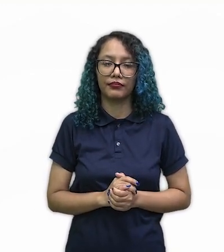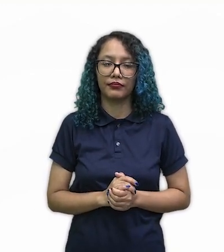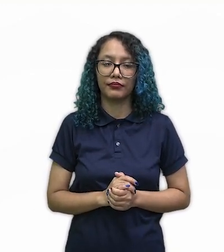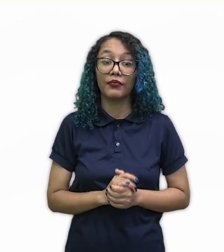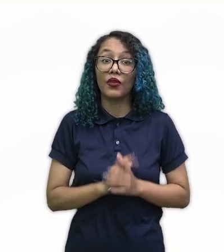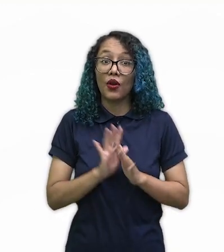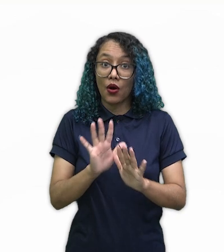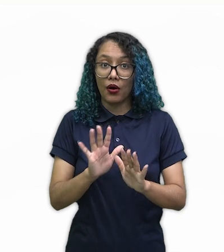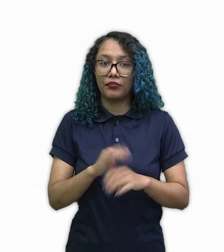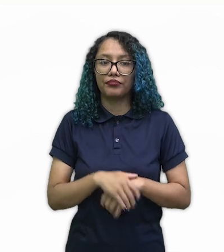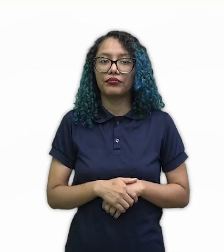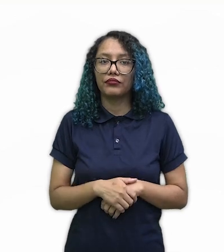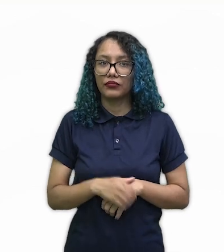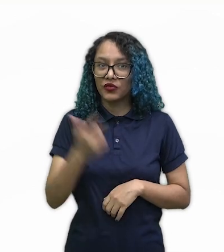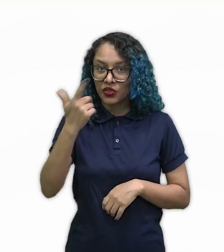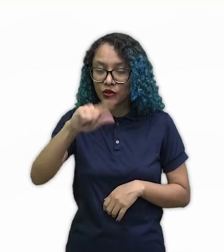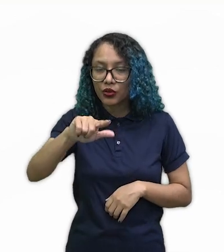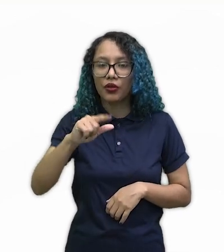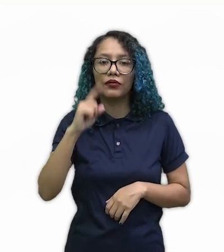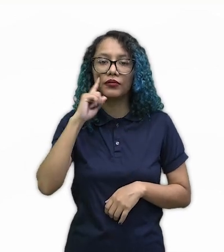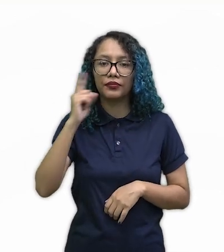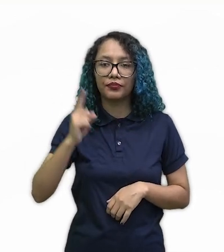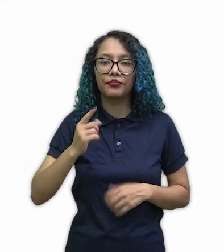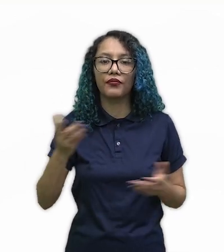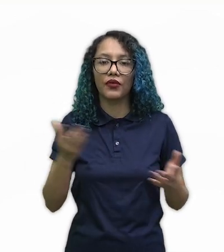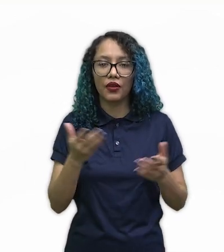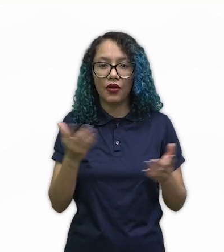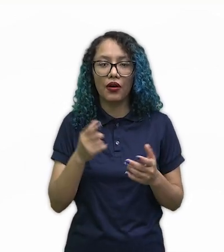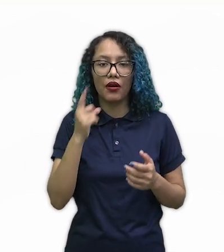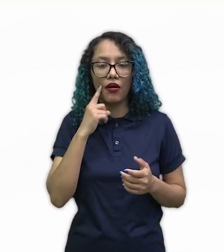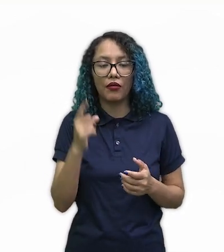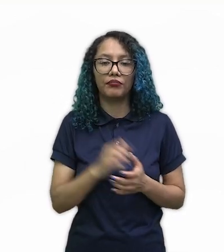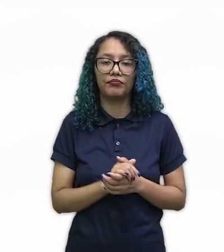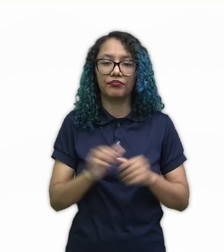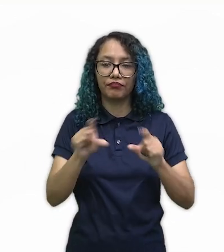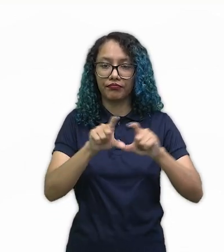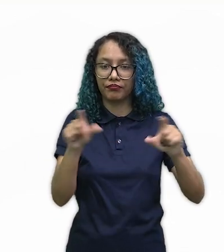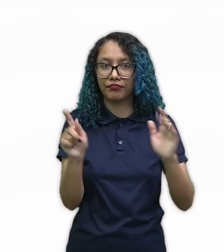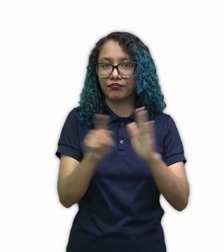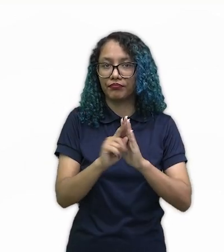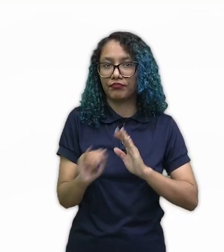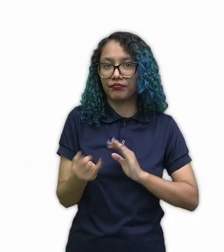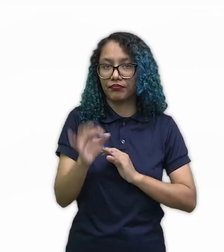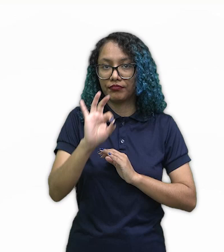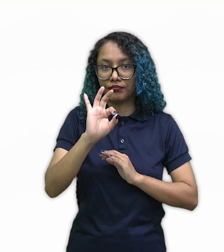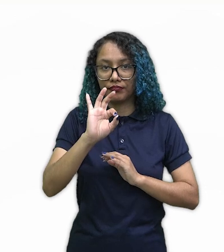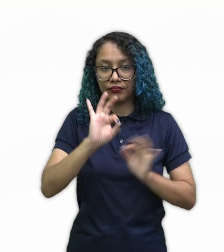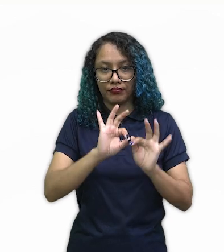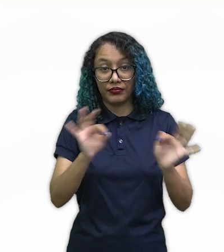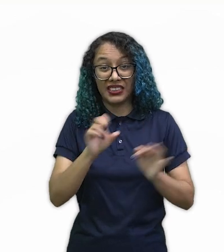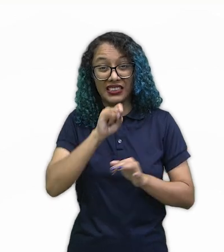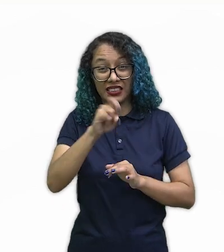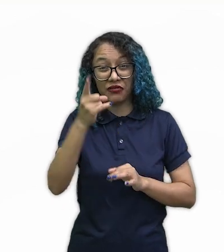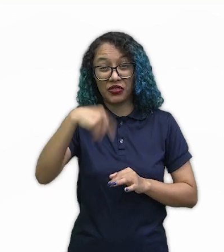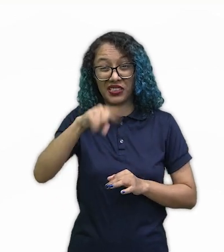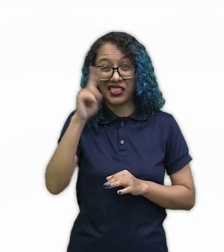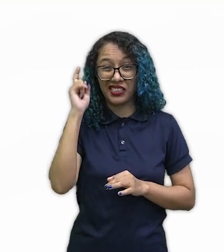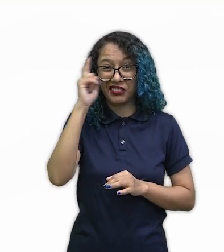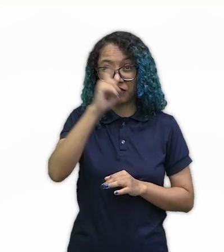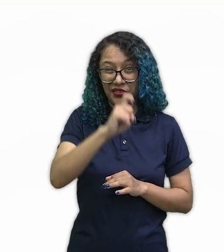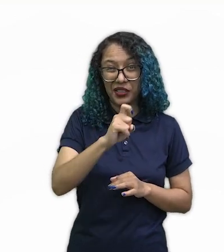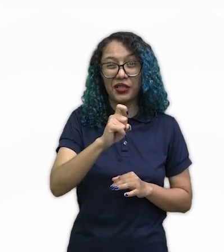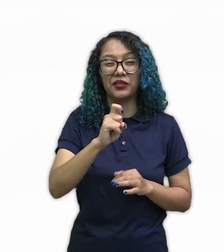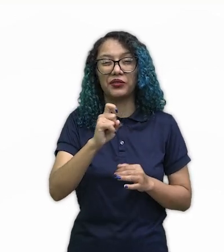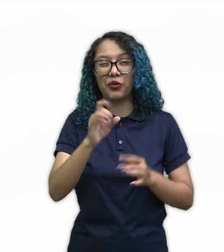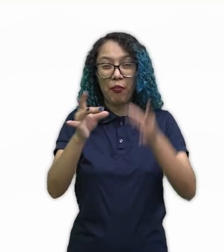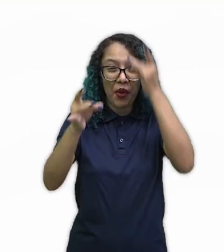Aqui eu vou te dar um reforço sobre a fórmula de juros simples. De novo, se você tiver dificuldade em decorar